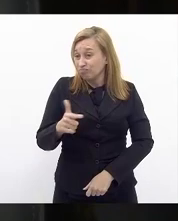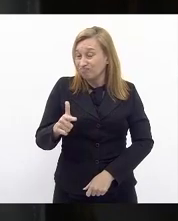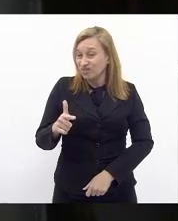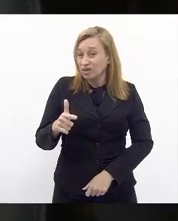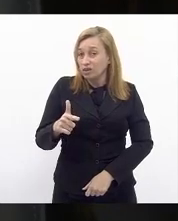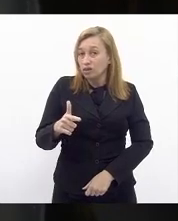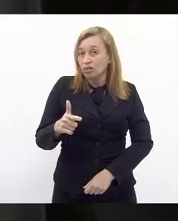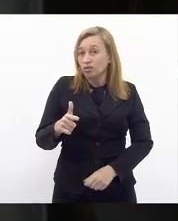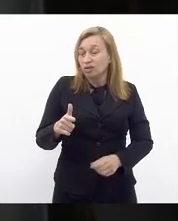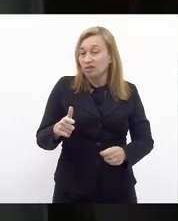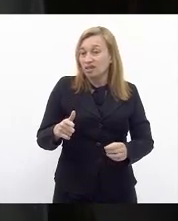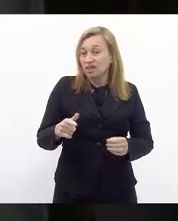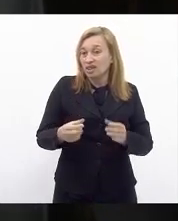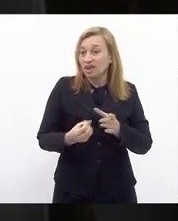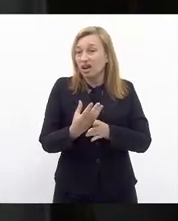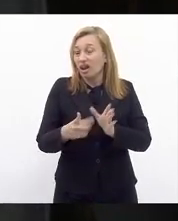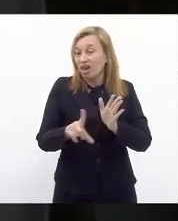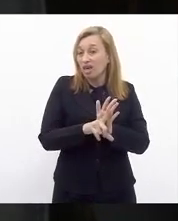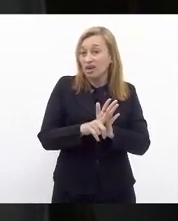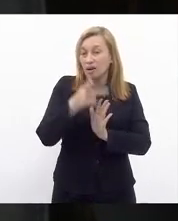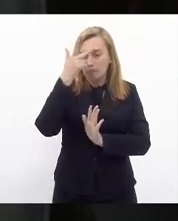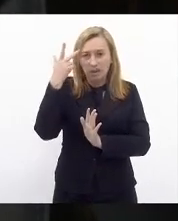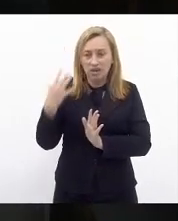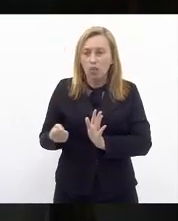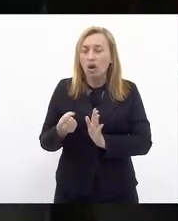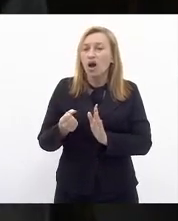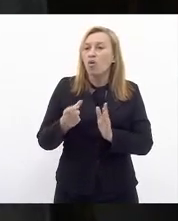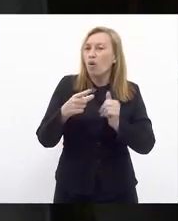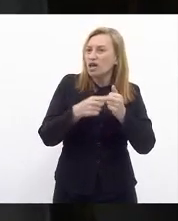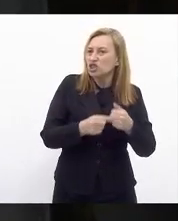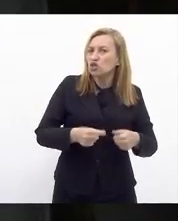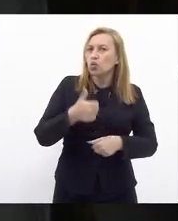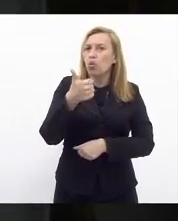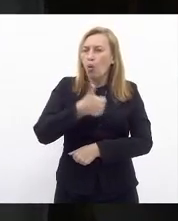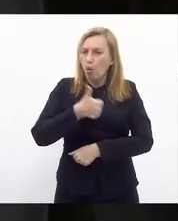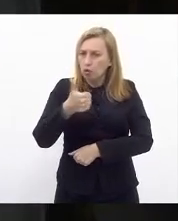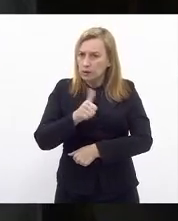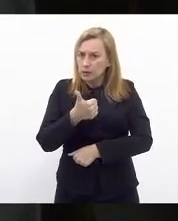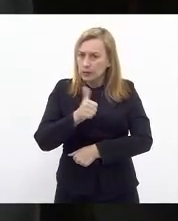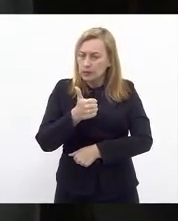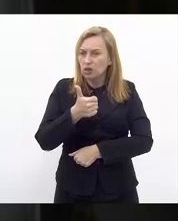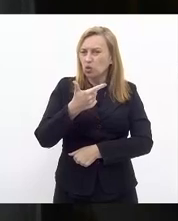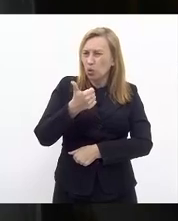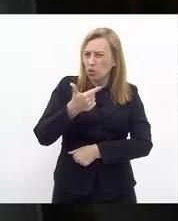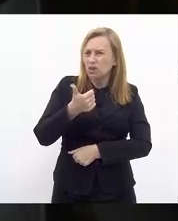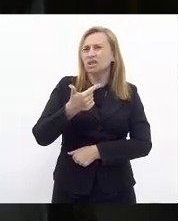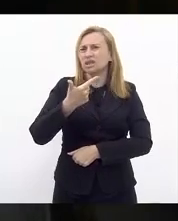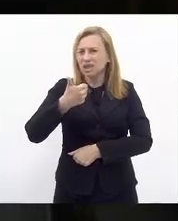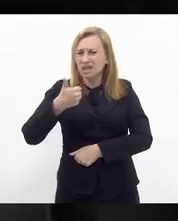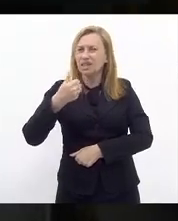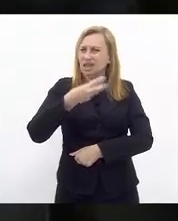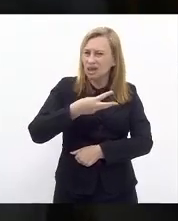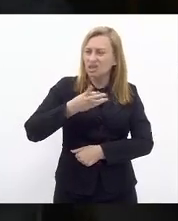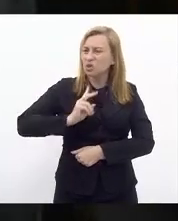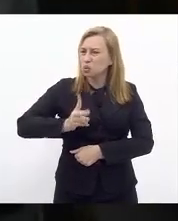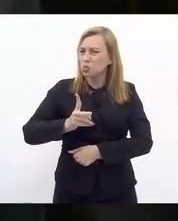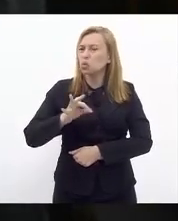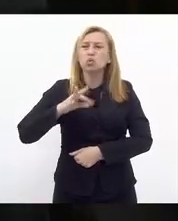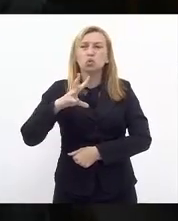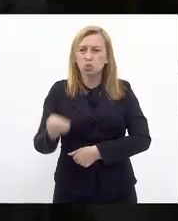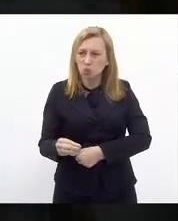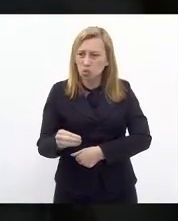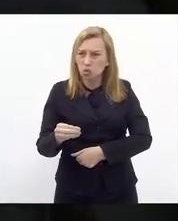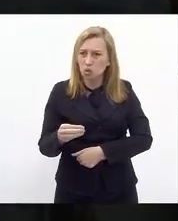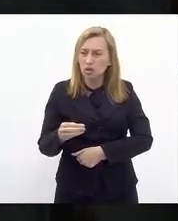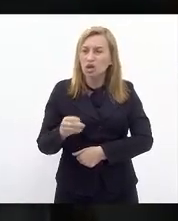não tá escrito lugar nenhum tem um artigo 11 ele cai inteiro onze doze treze isso tudo